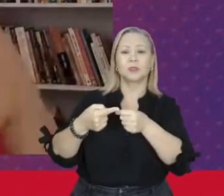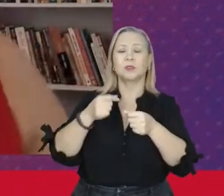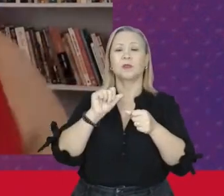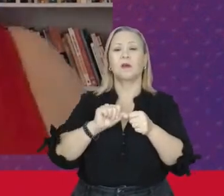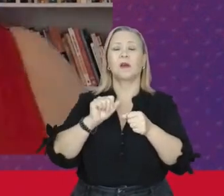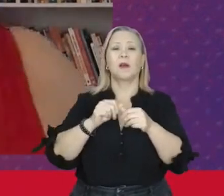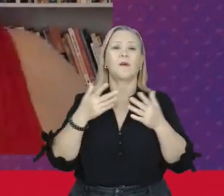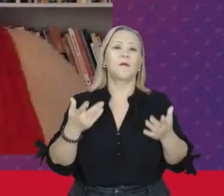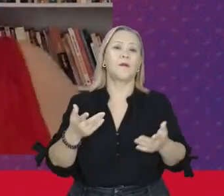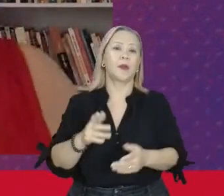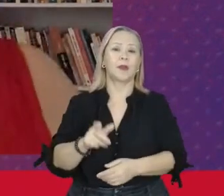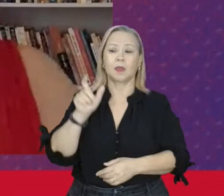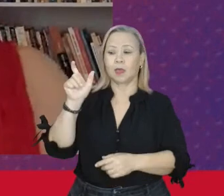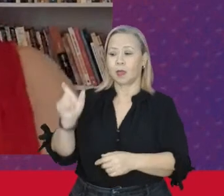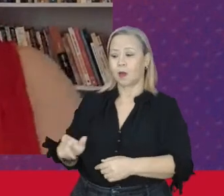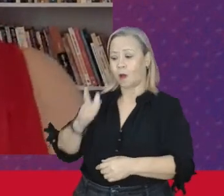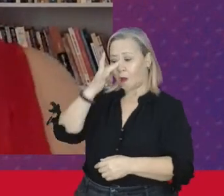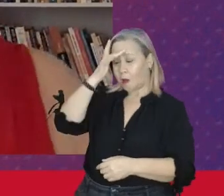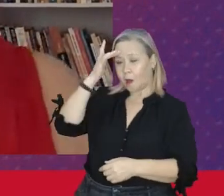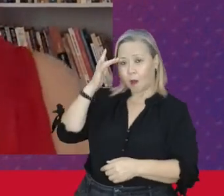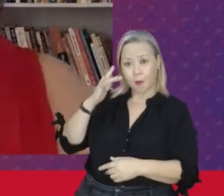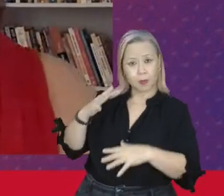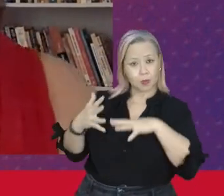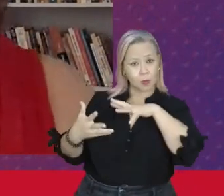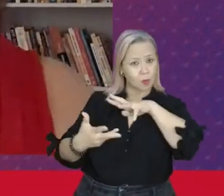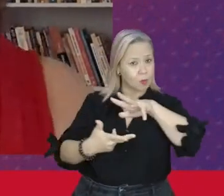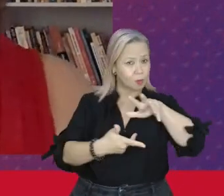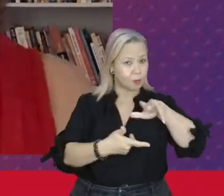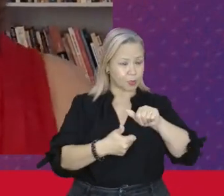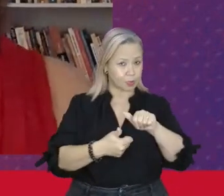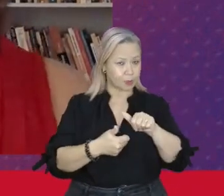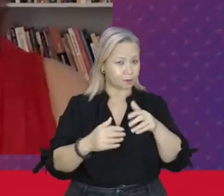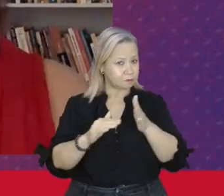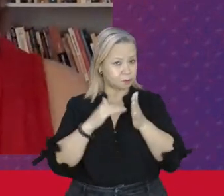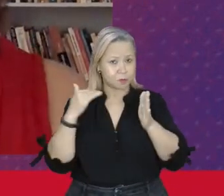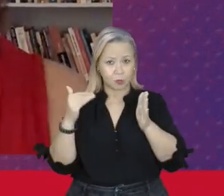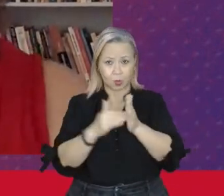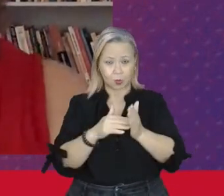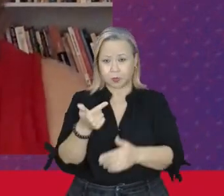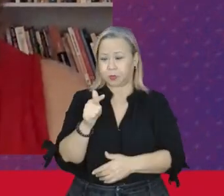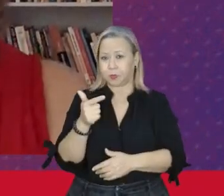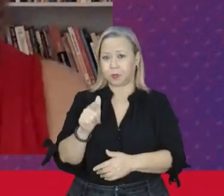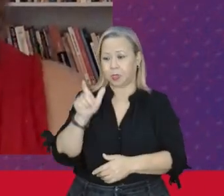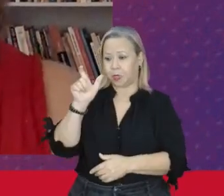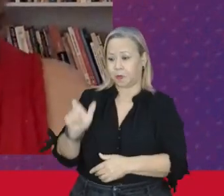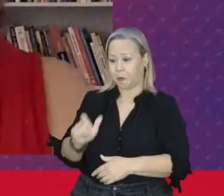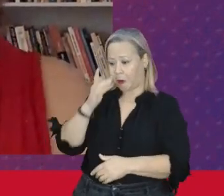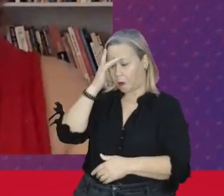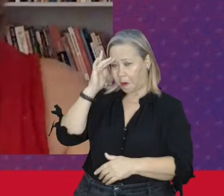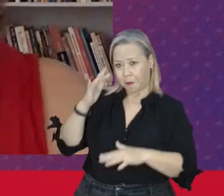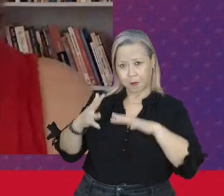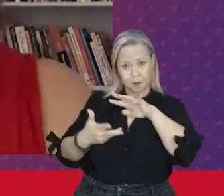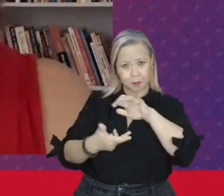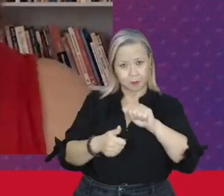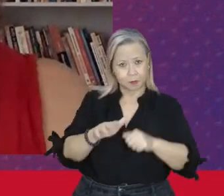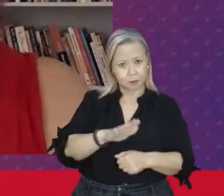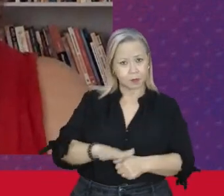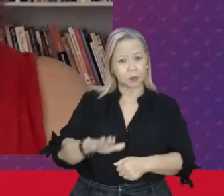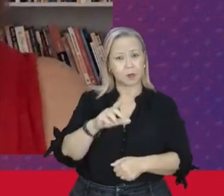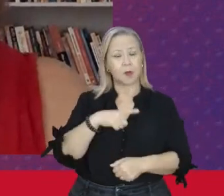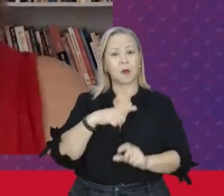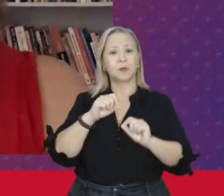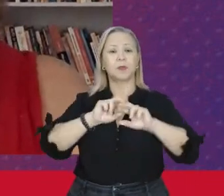feita por uma pessoa universal. Mas isso não existe uma pessoa universal. Todos nós